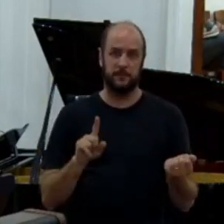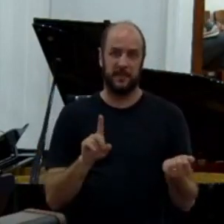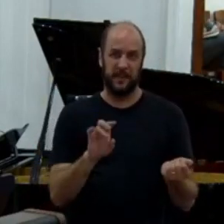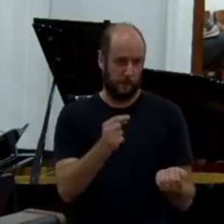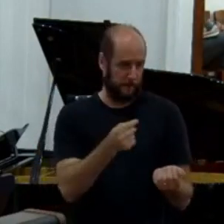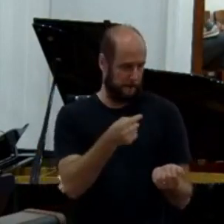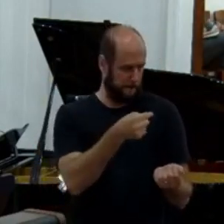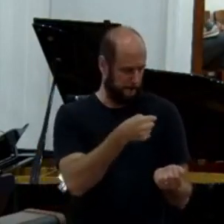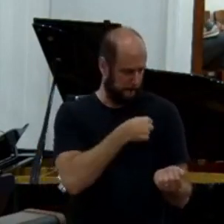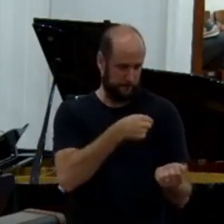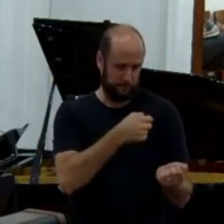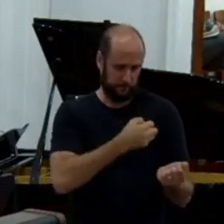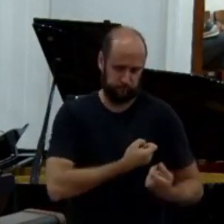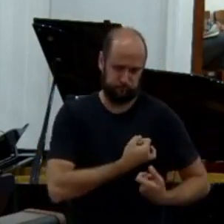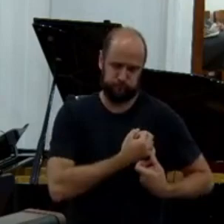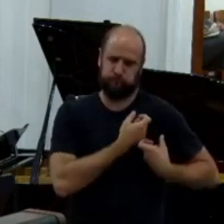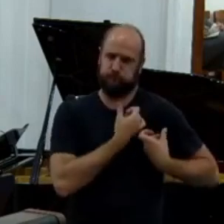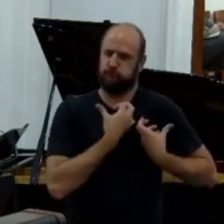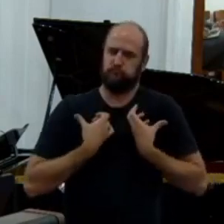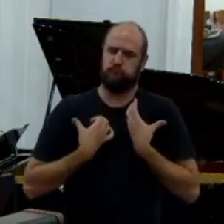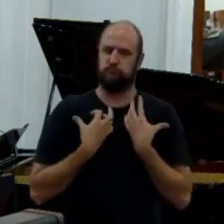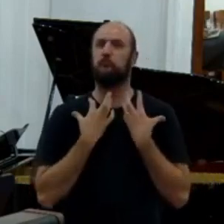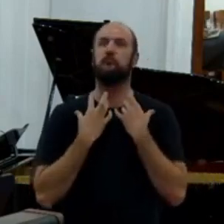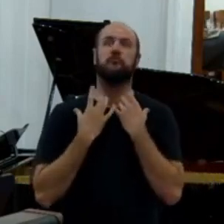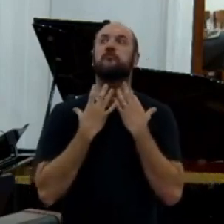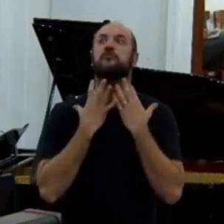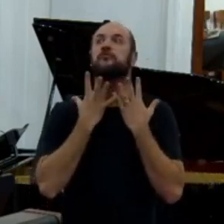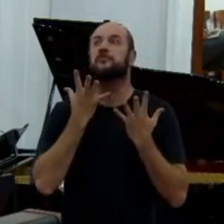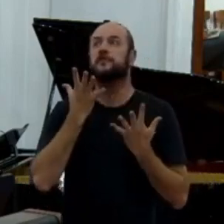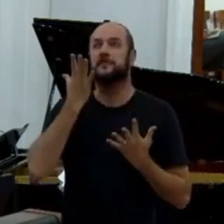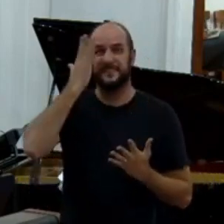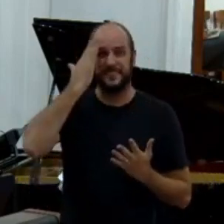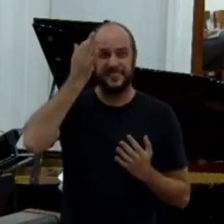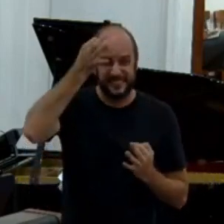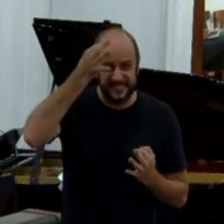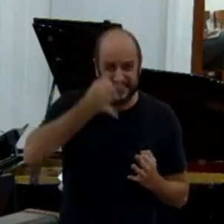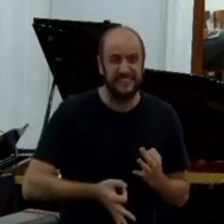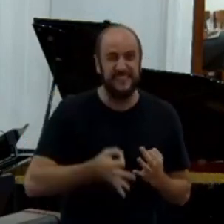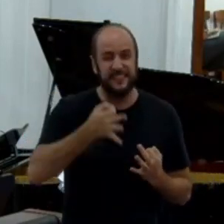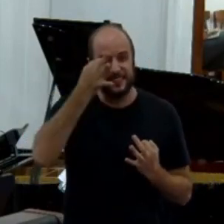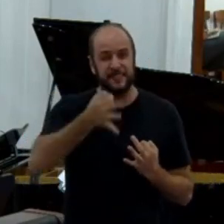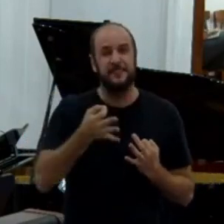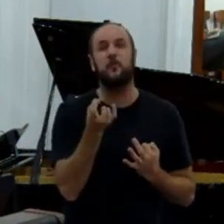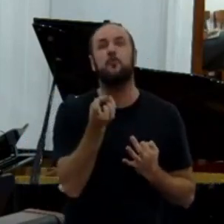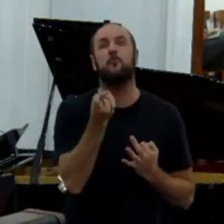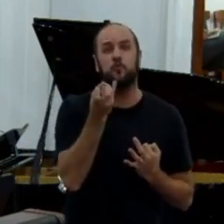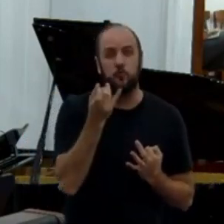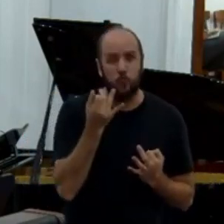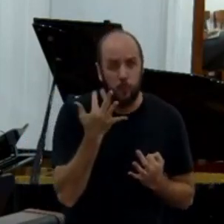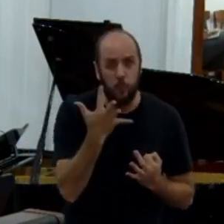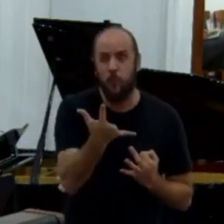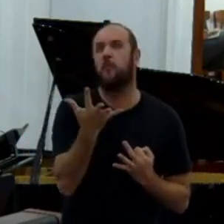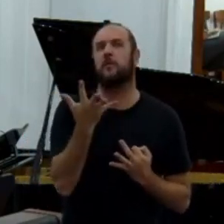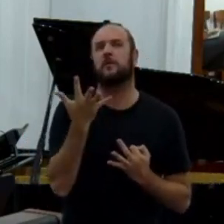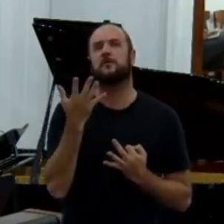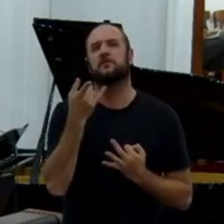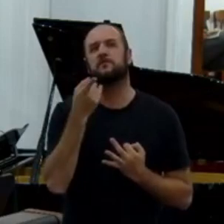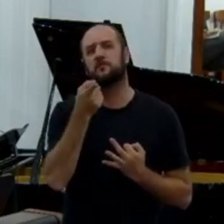esse dispositivo e aí você tivesse a certeza precisa de quantas